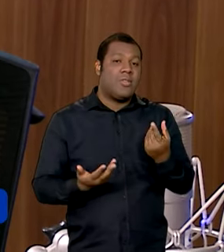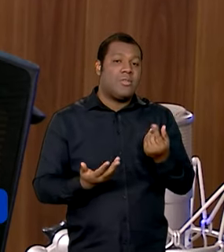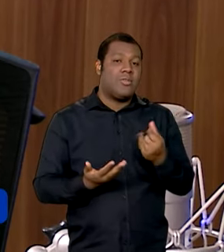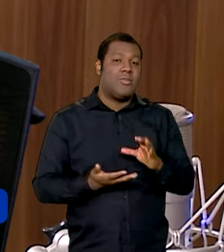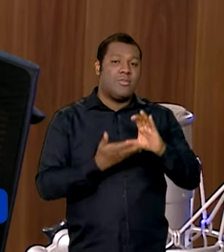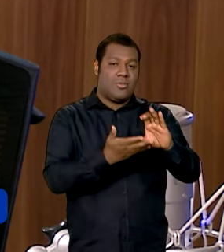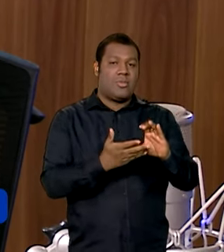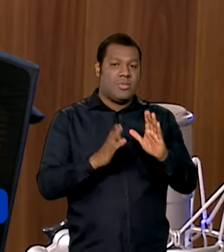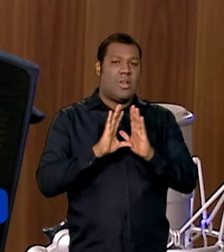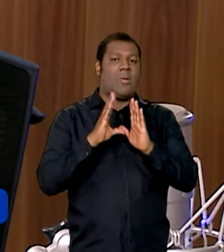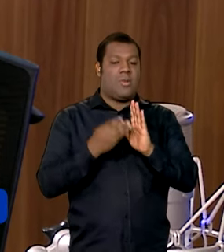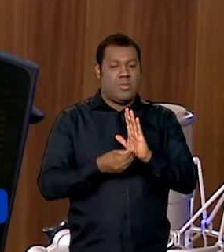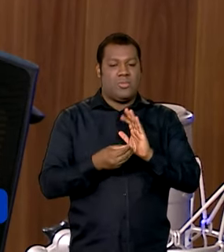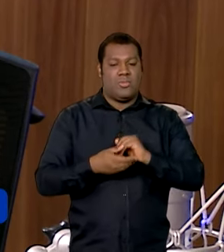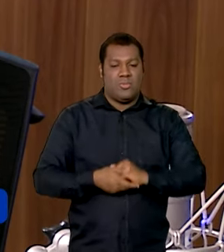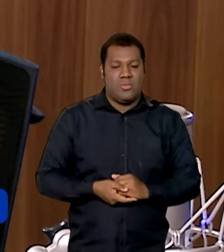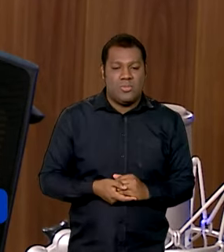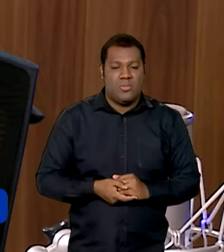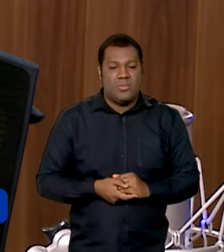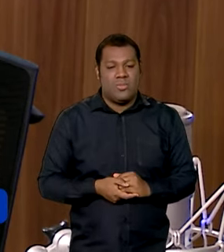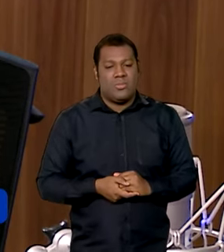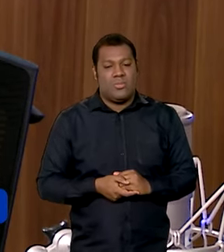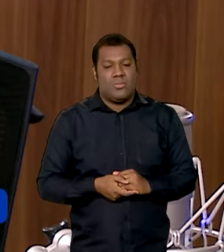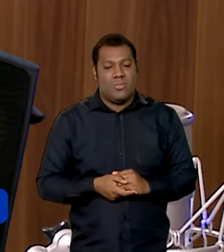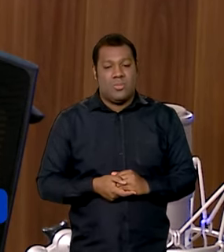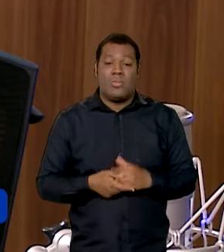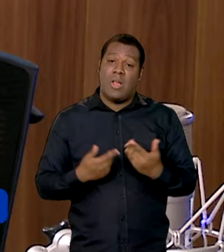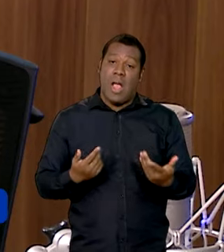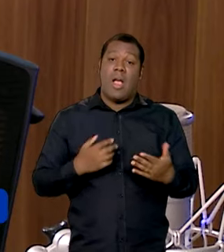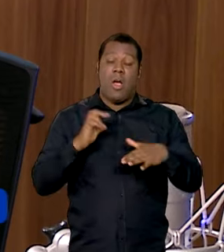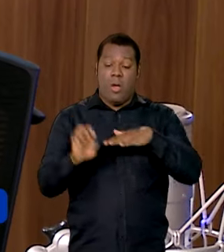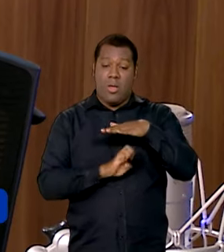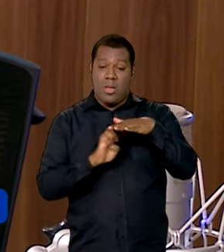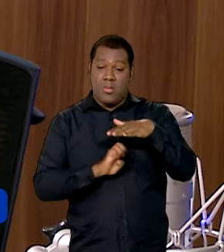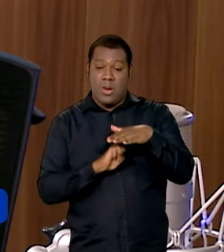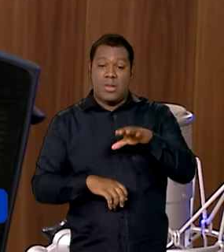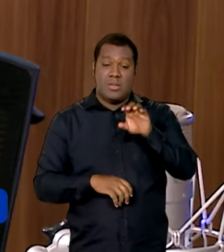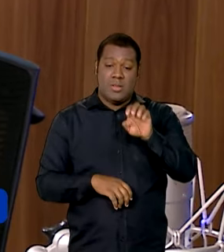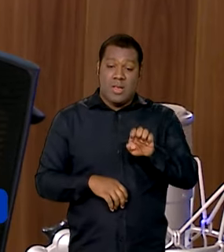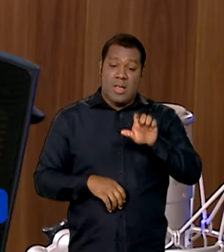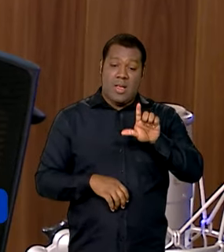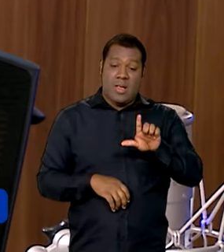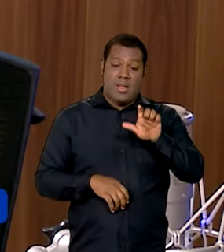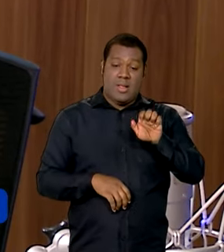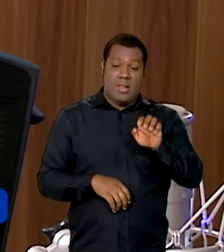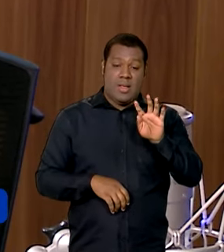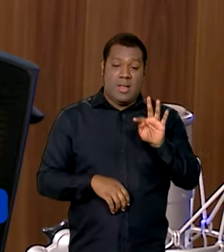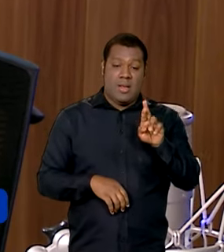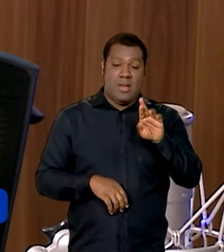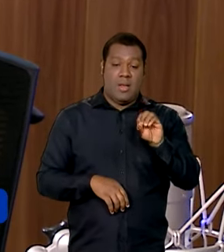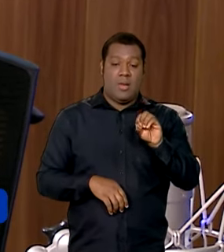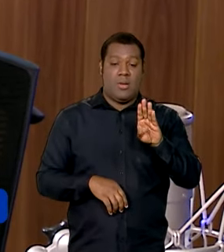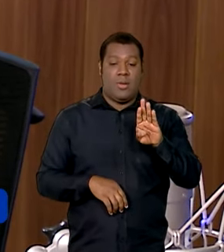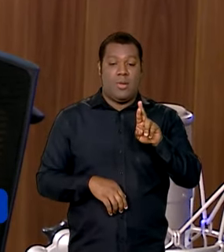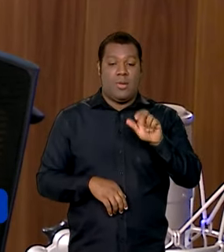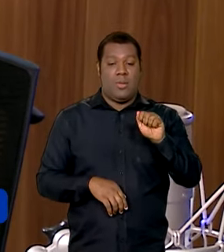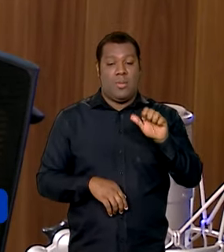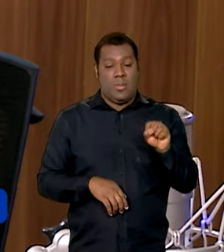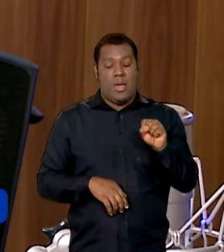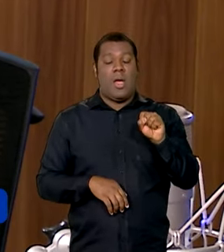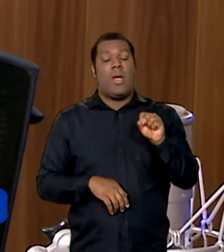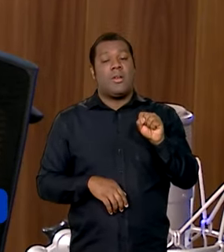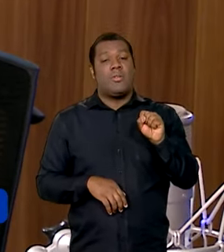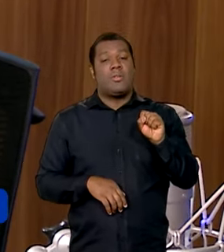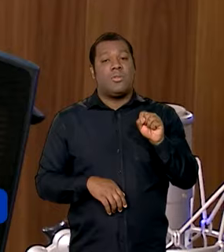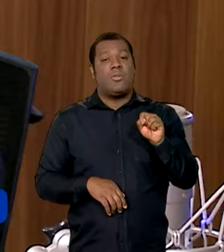na eh federalização dos da da Eletrobras Então tem um fundo da Amazônia que é pra revitalização também da